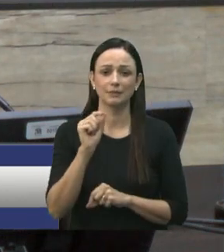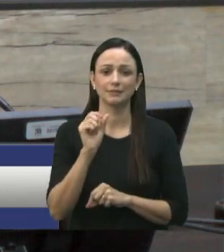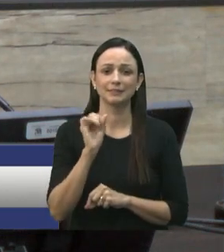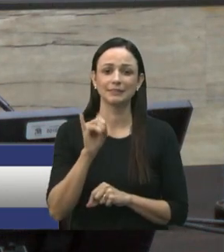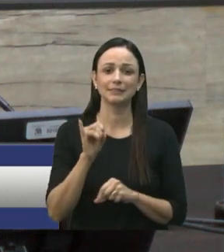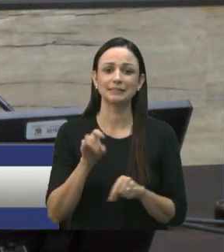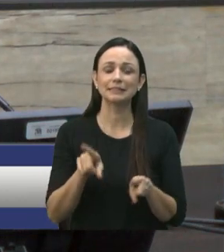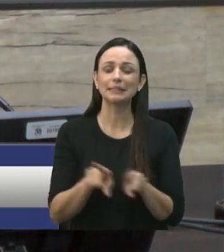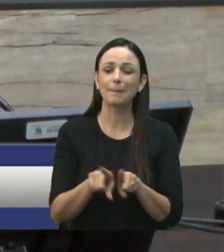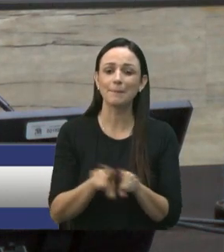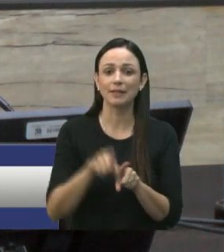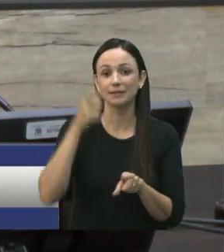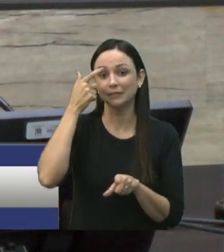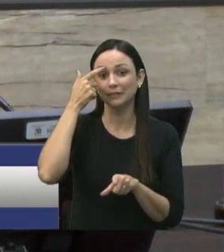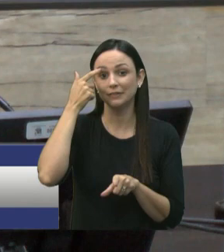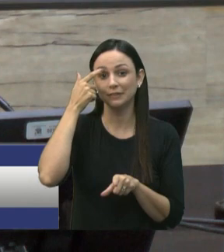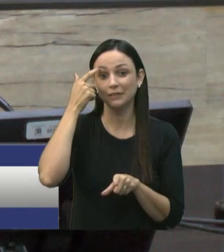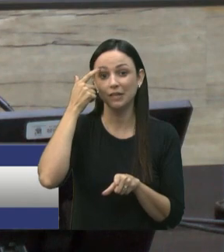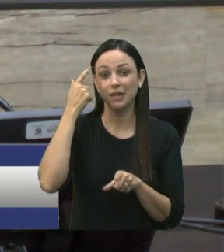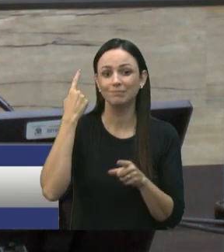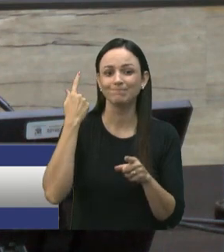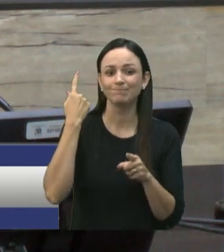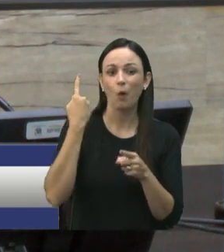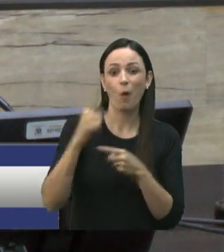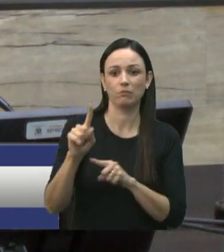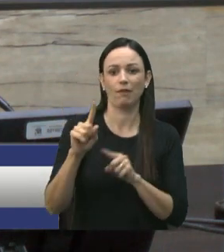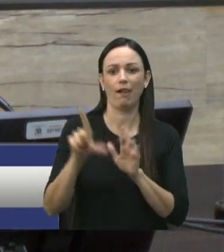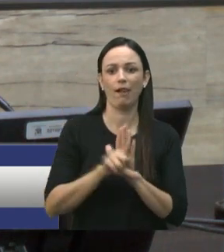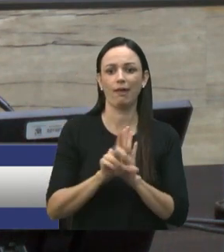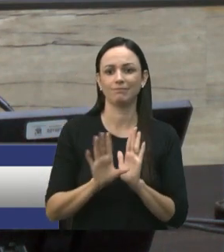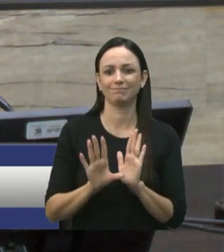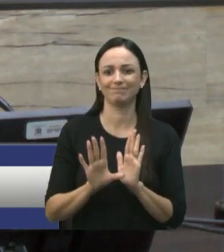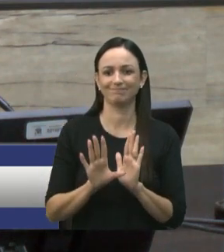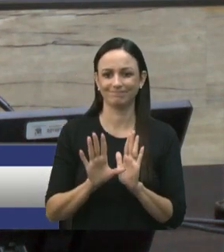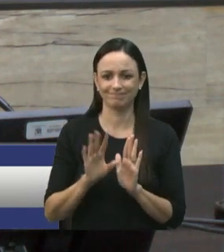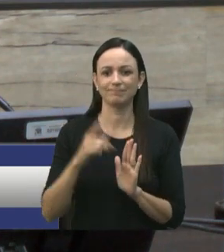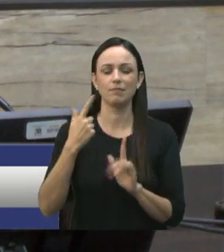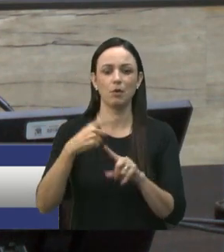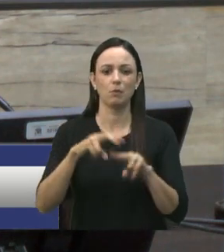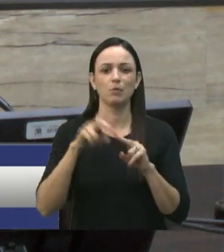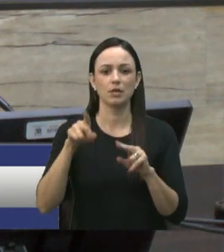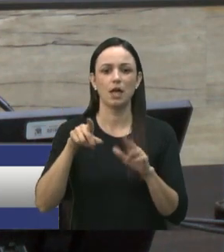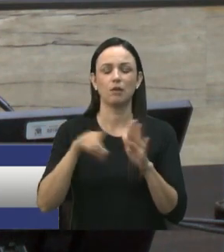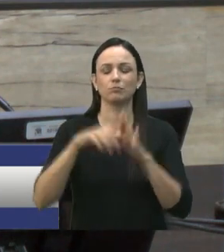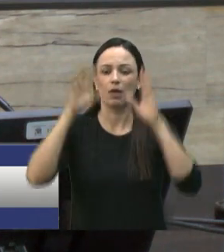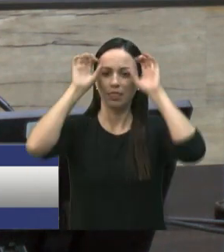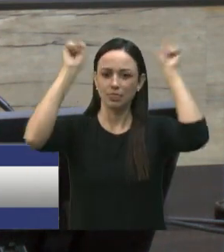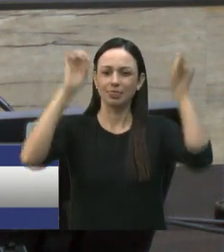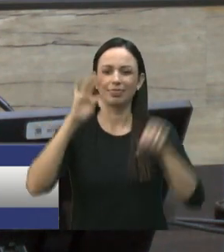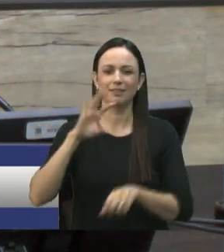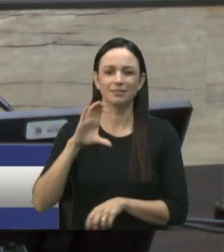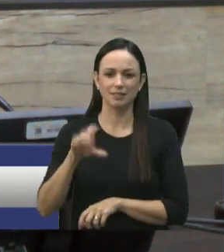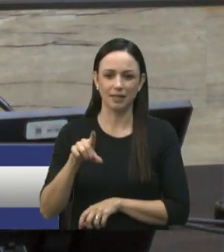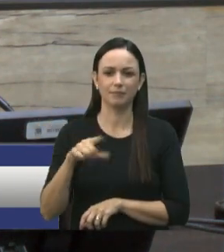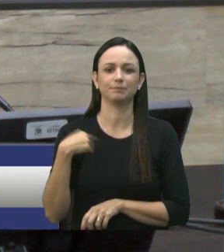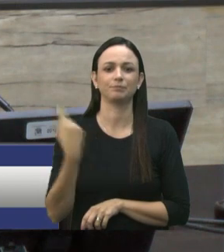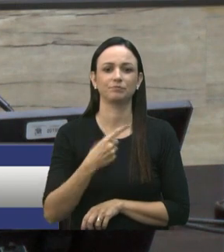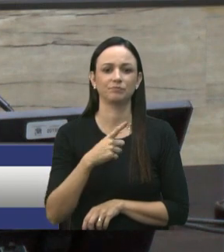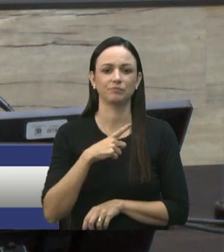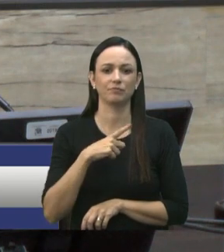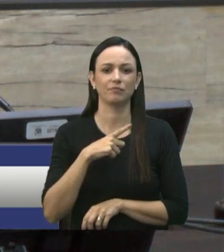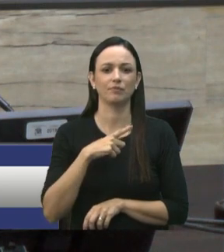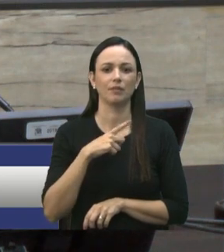estamos sendo contra a lei. Então, como nós também, diante disso, do Tribunal de Contas, estarmos